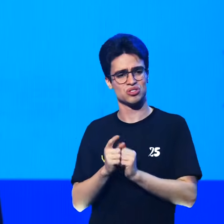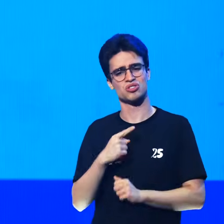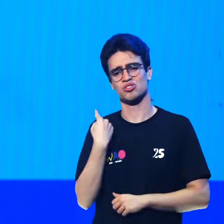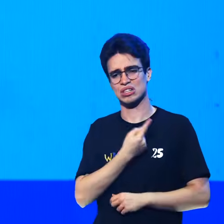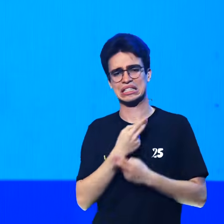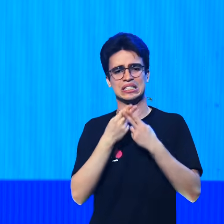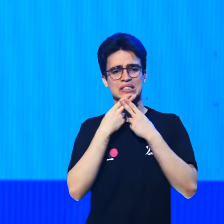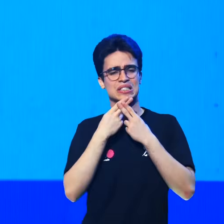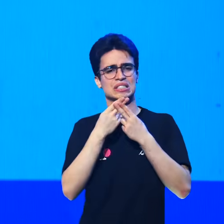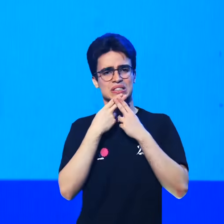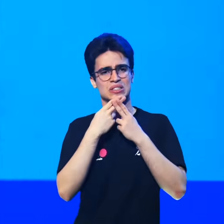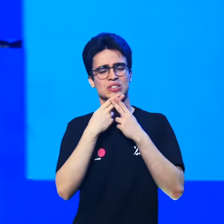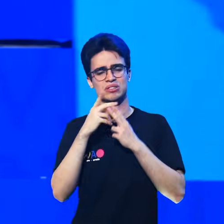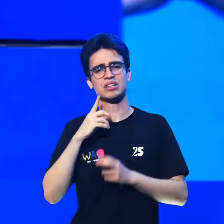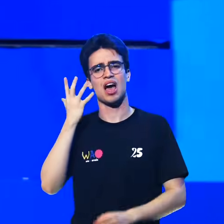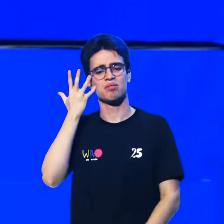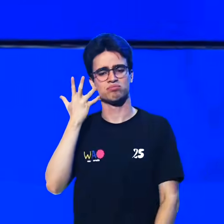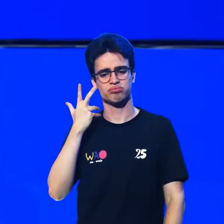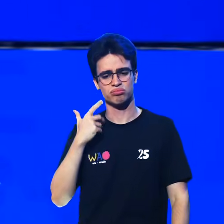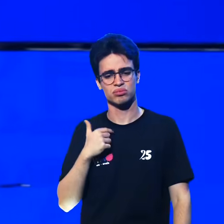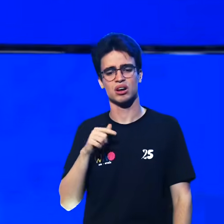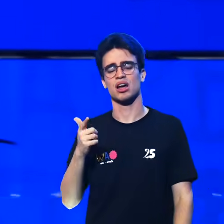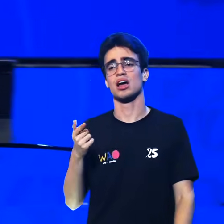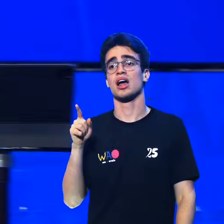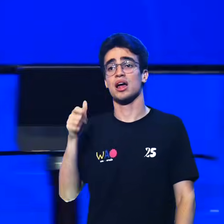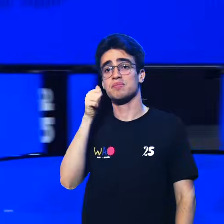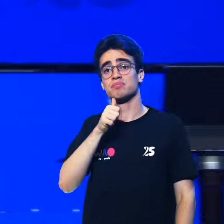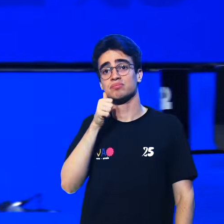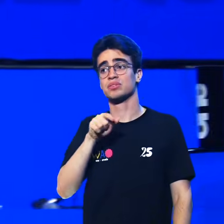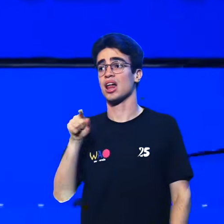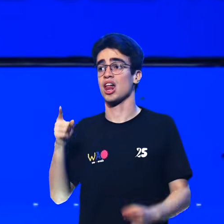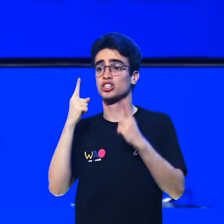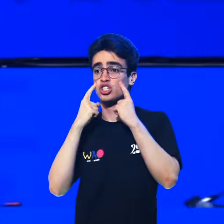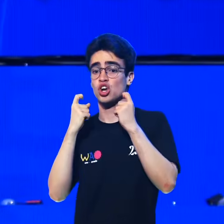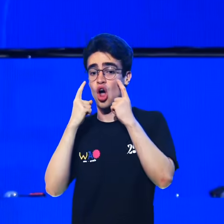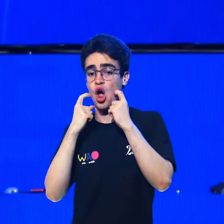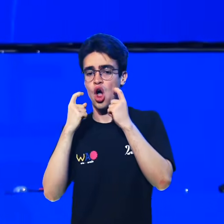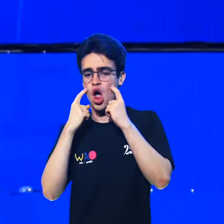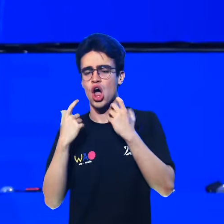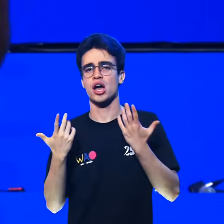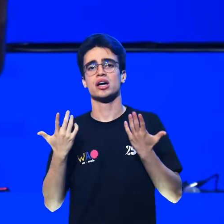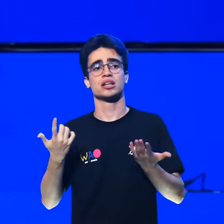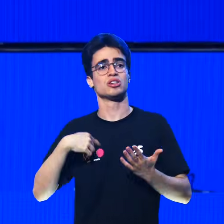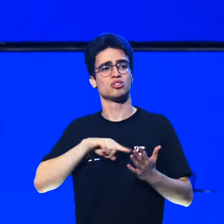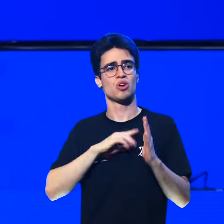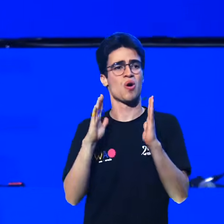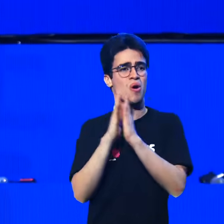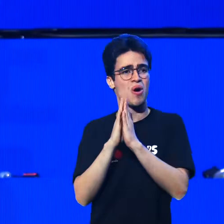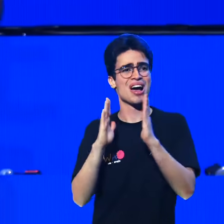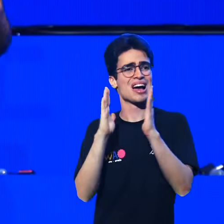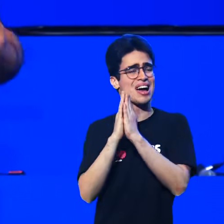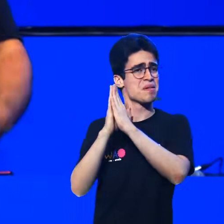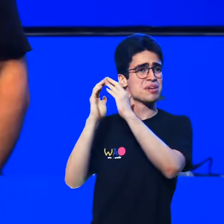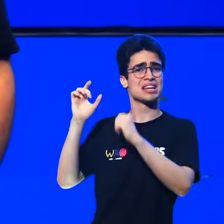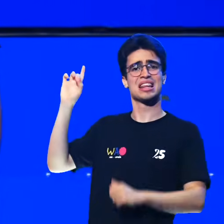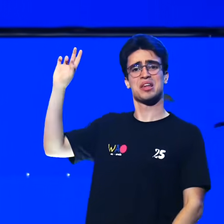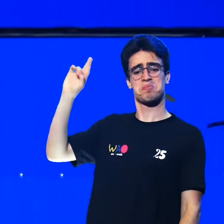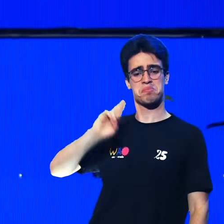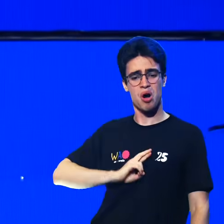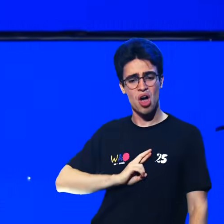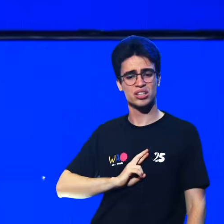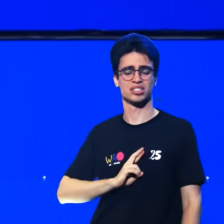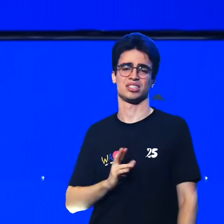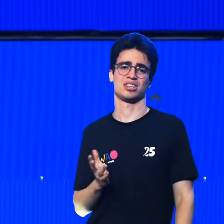dias. E ela chega, ela me toca, ela estava chorando. E a gente estava orando profundamente por uma resposta de Deus.